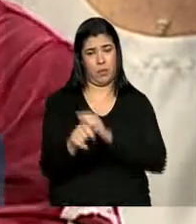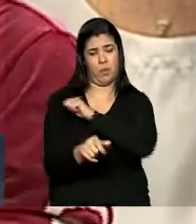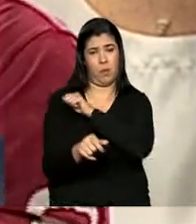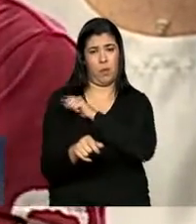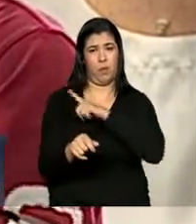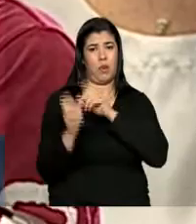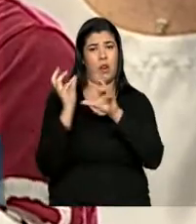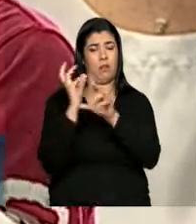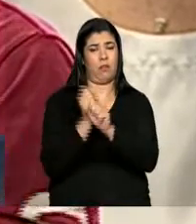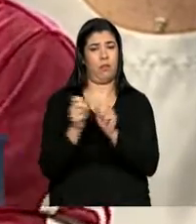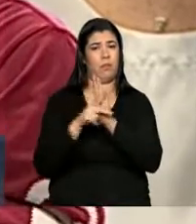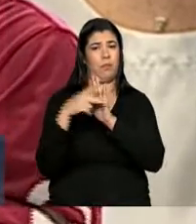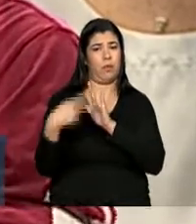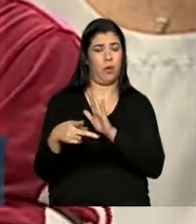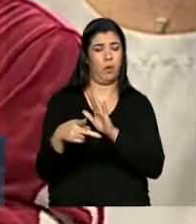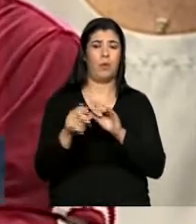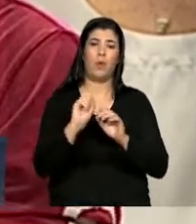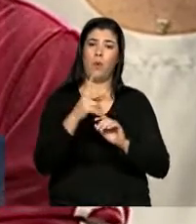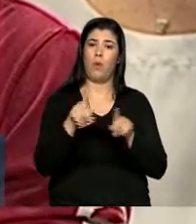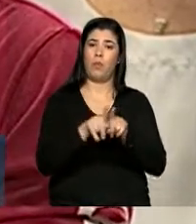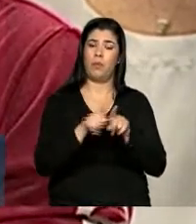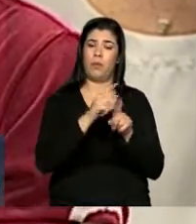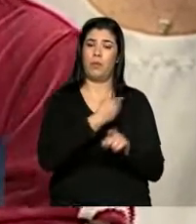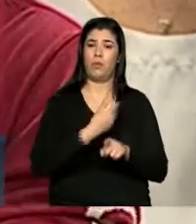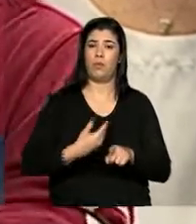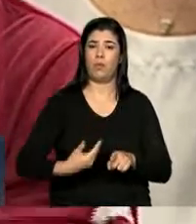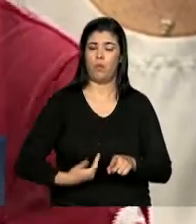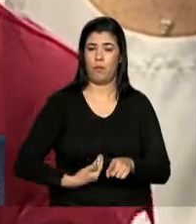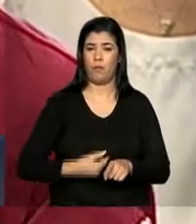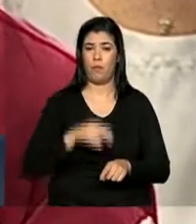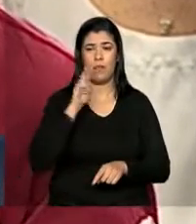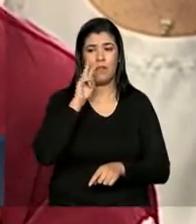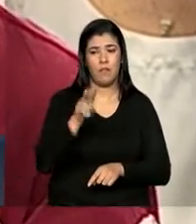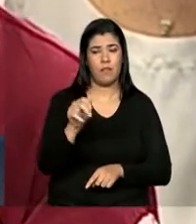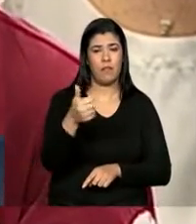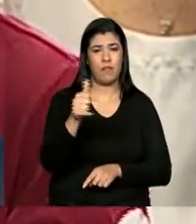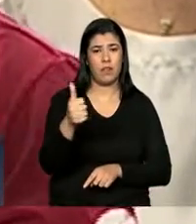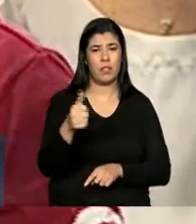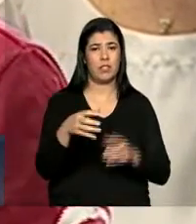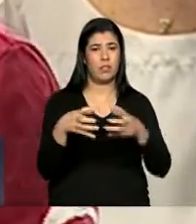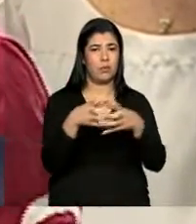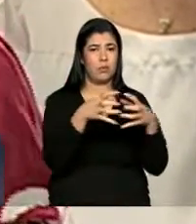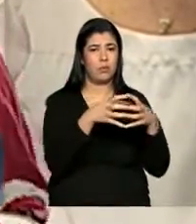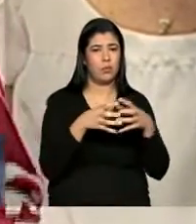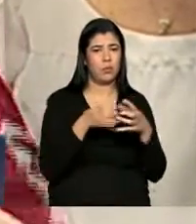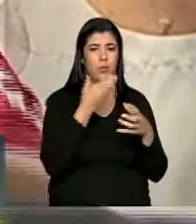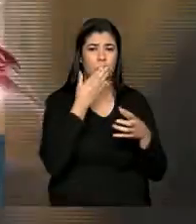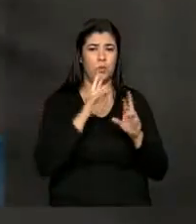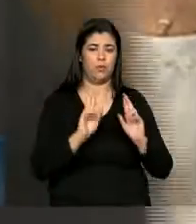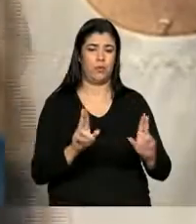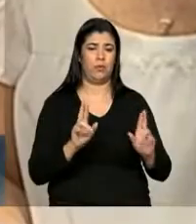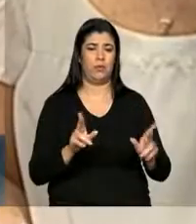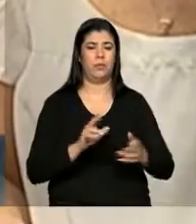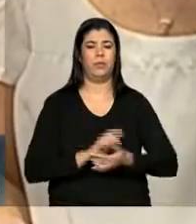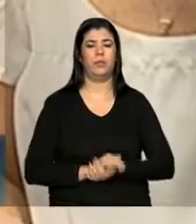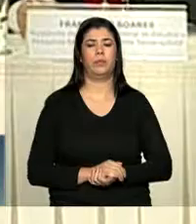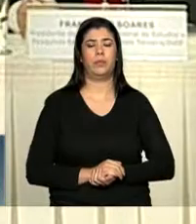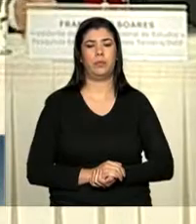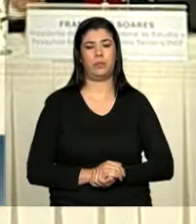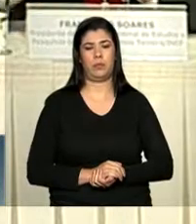sentido, o SISU, o governo também vai avaliar esses nichos, que nem os senhores pediram para a gente avaliar? Obrigado. Vai, Chico, eu respondo a